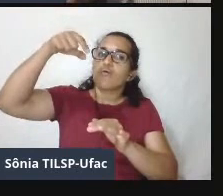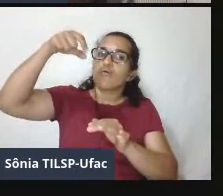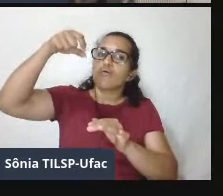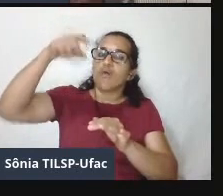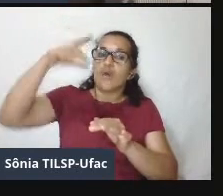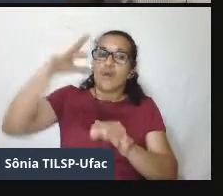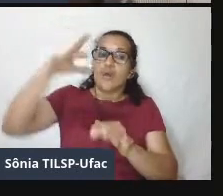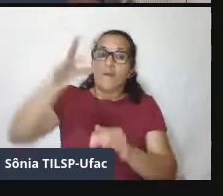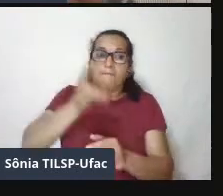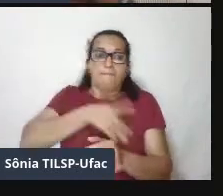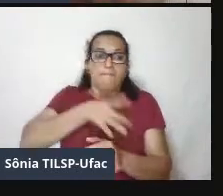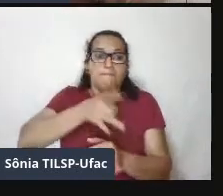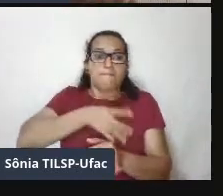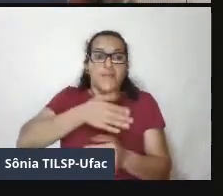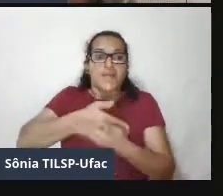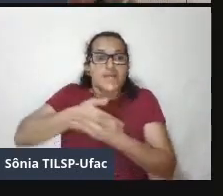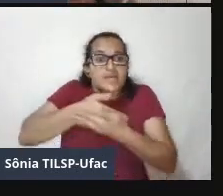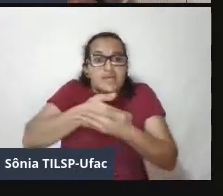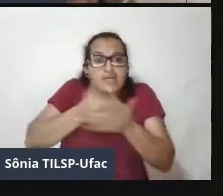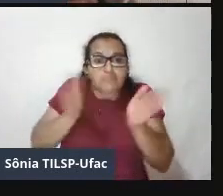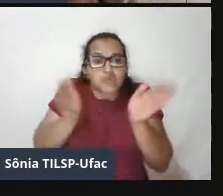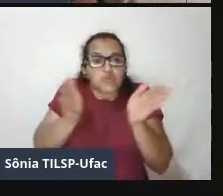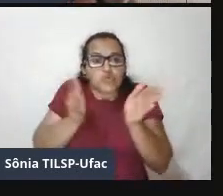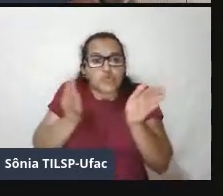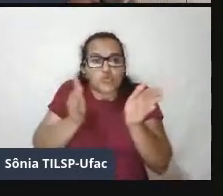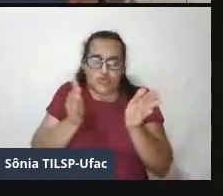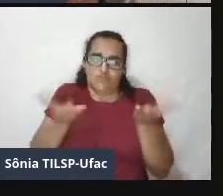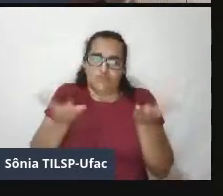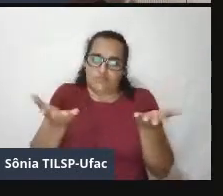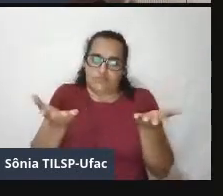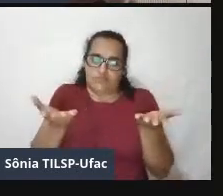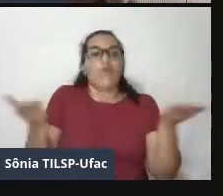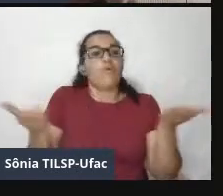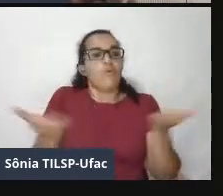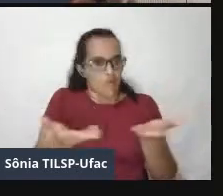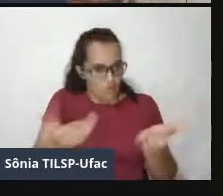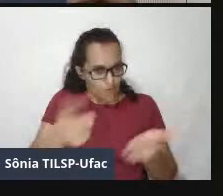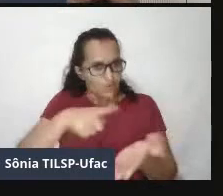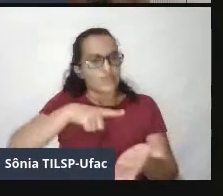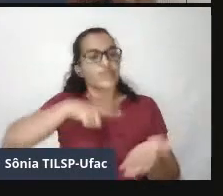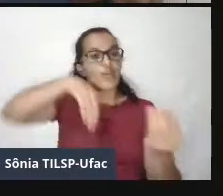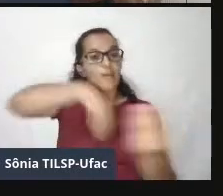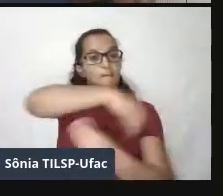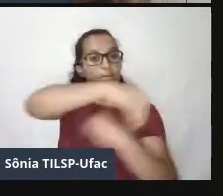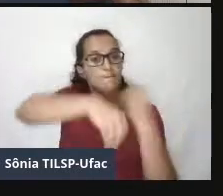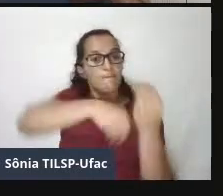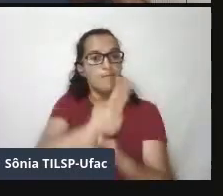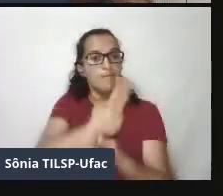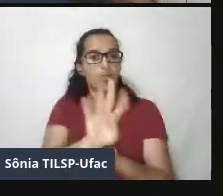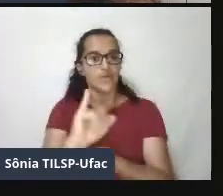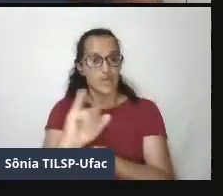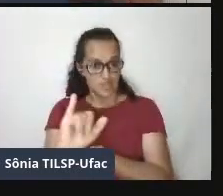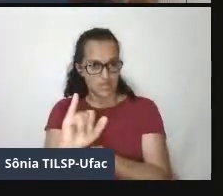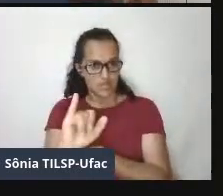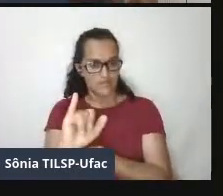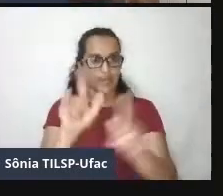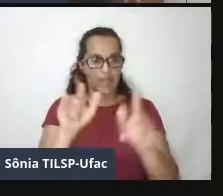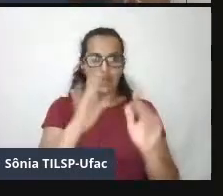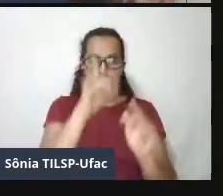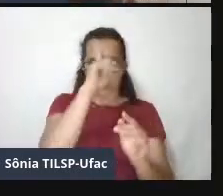para tentar salvar aquelas coisinhas bem pequenininhas. Então, hoje a gente tem uma UTI mista, porque não existe no Hospital da Criança um